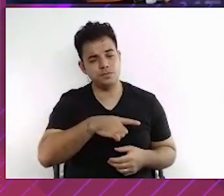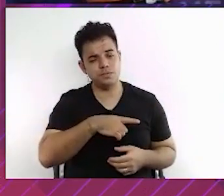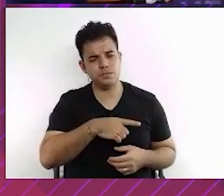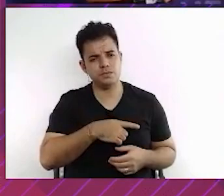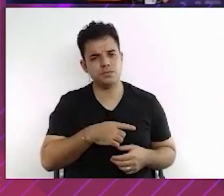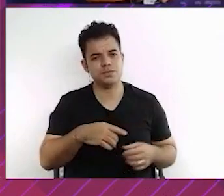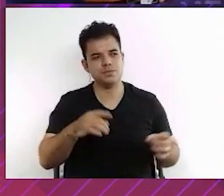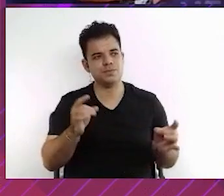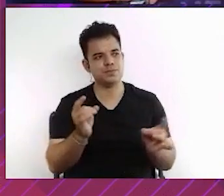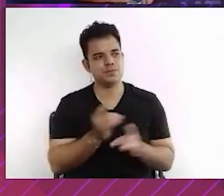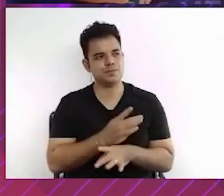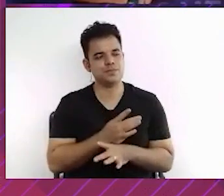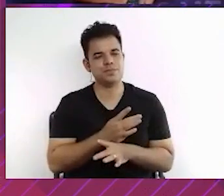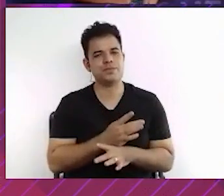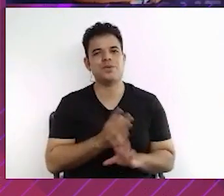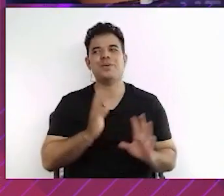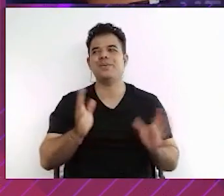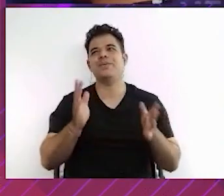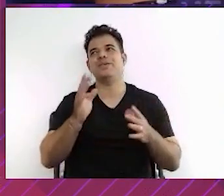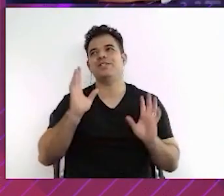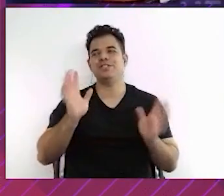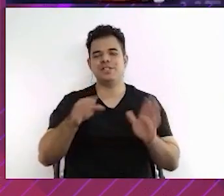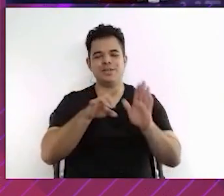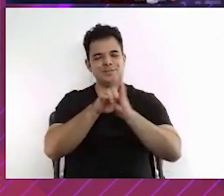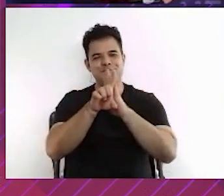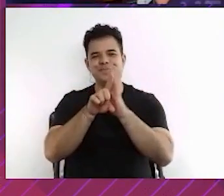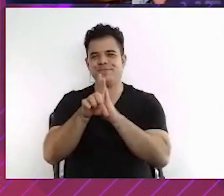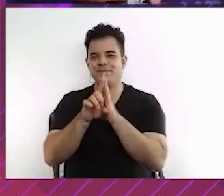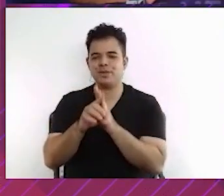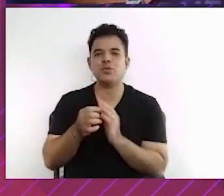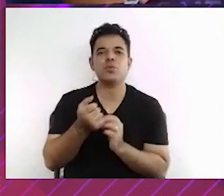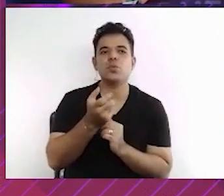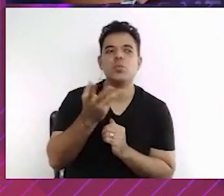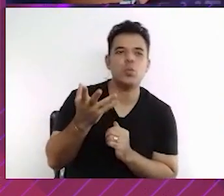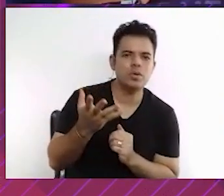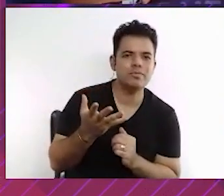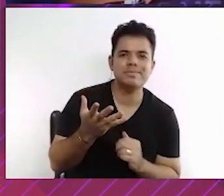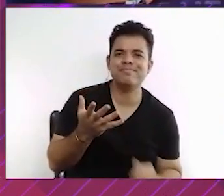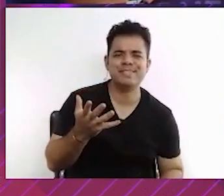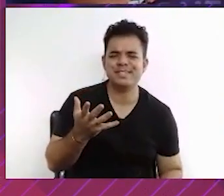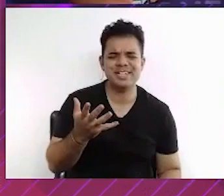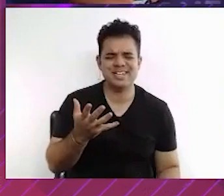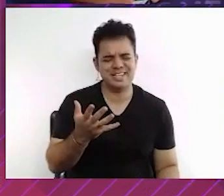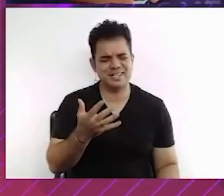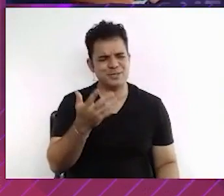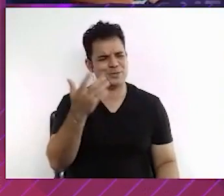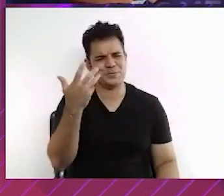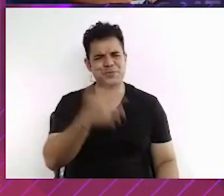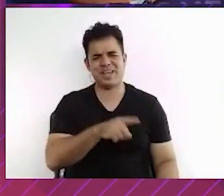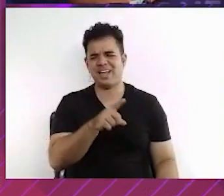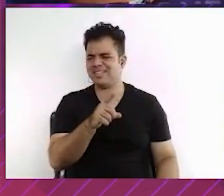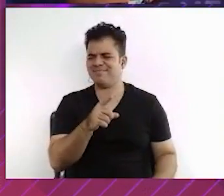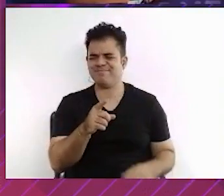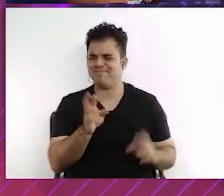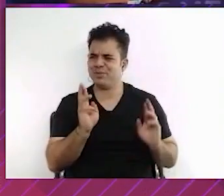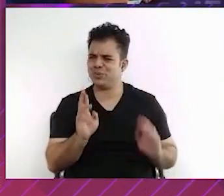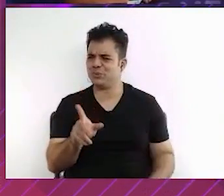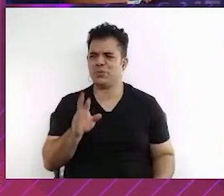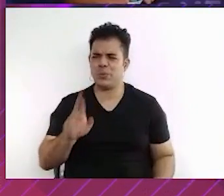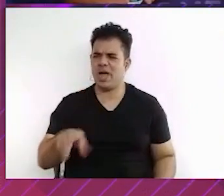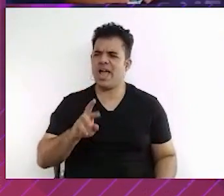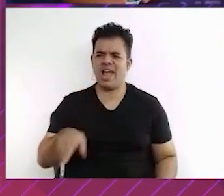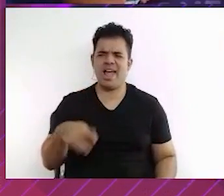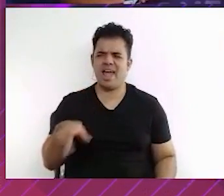terminamos, pronto, temos um modelo de previsão. Mas não era bem isso que a gente precisava, né? A gente precisava de